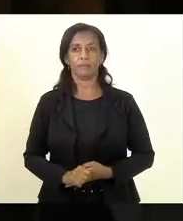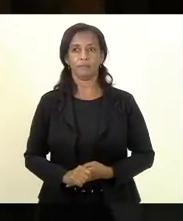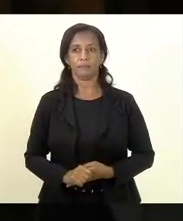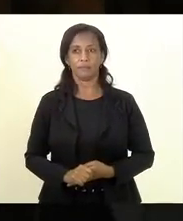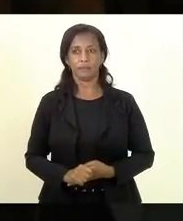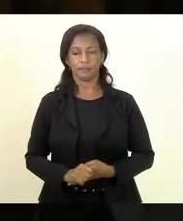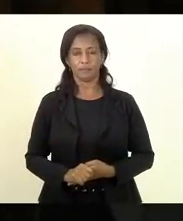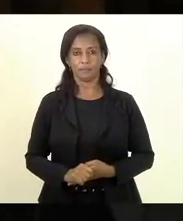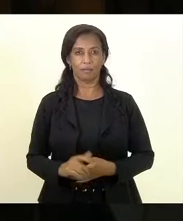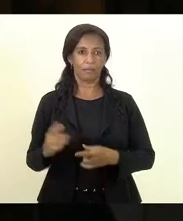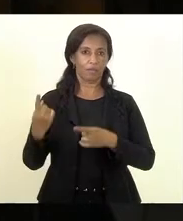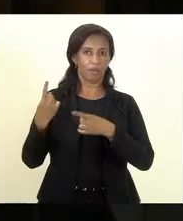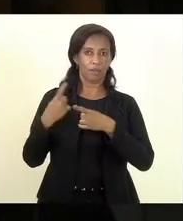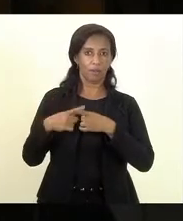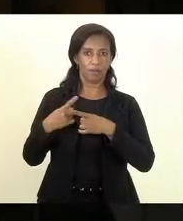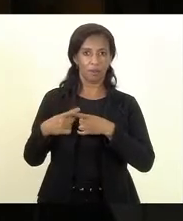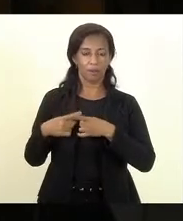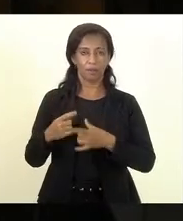né? Porque